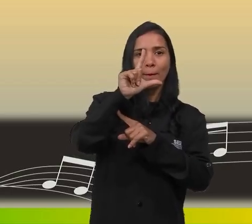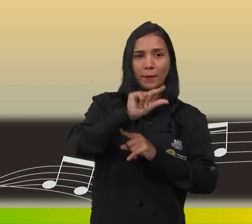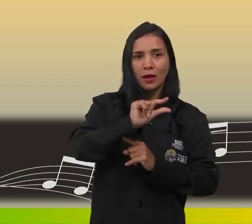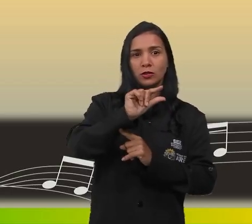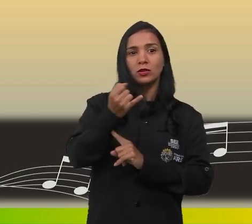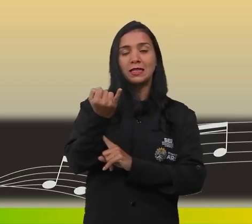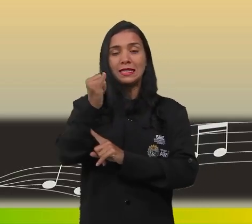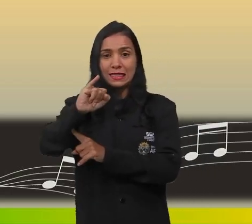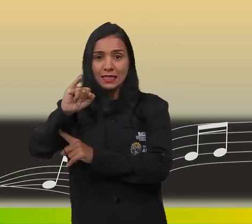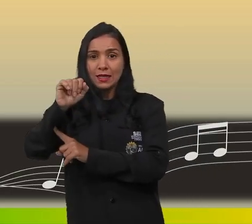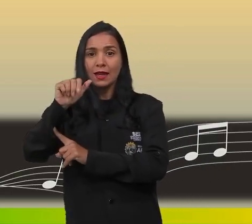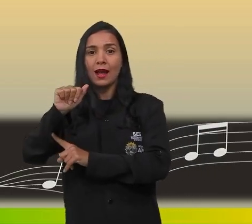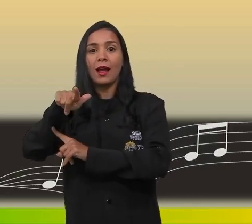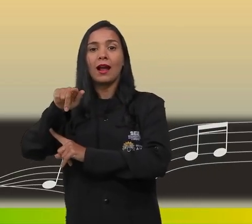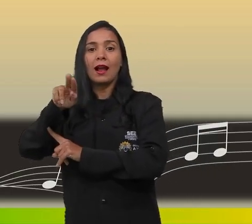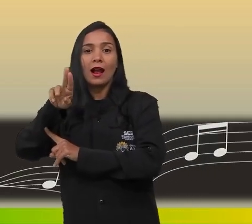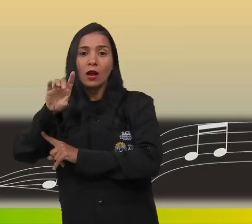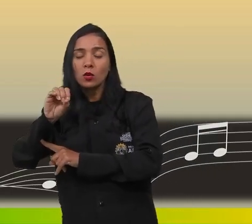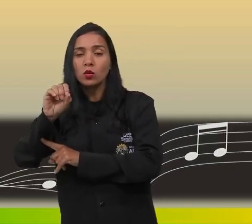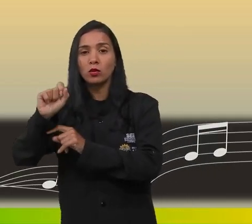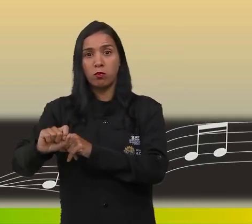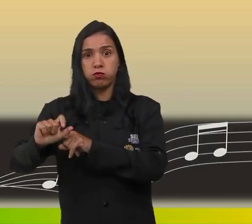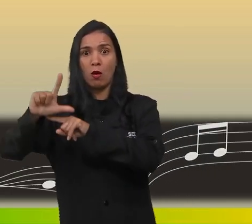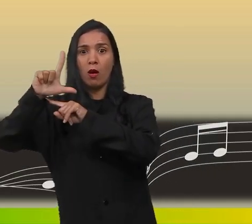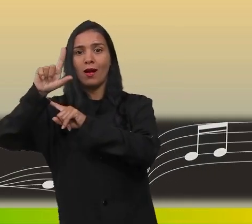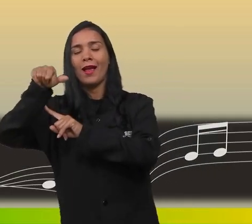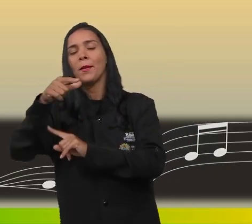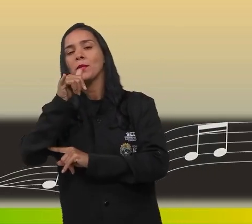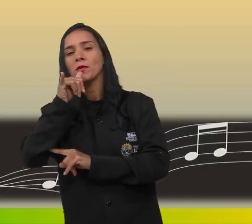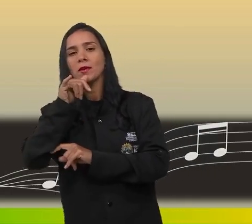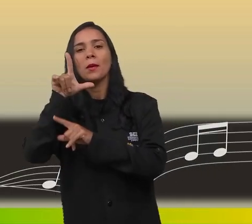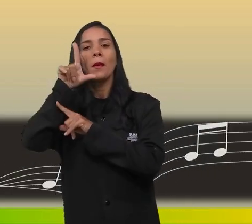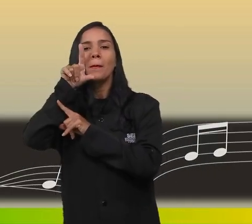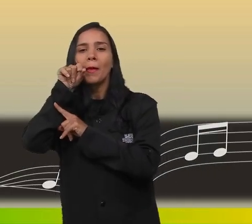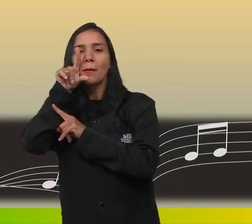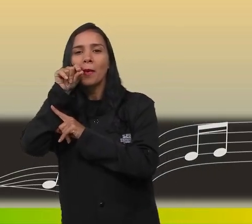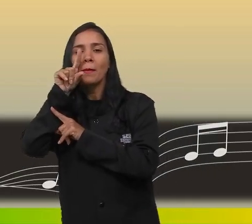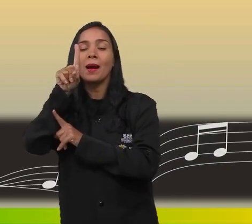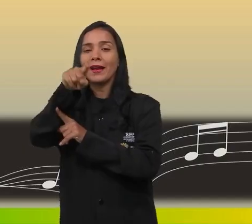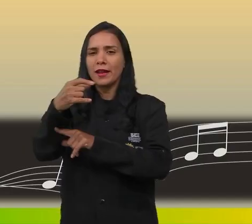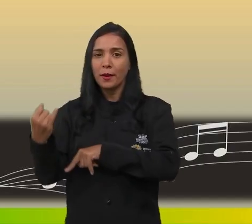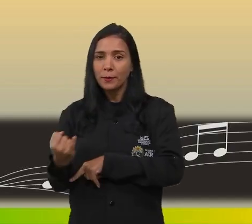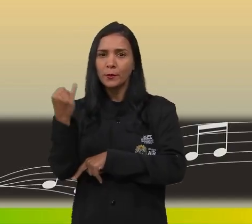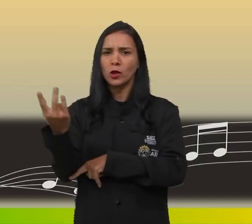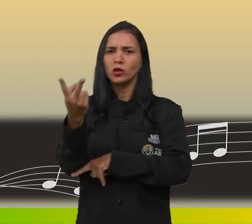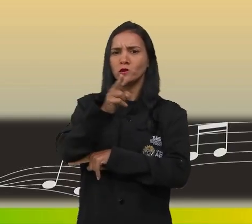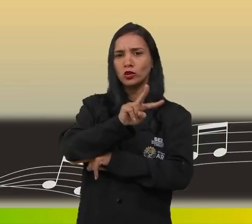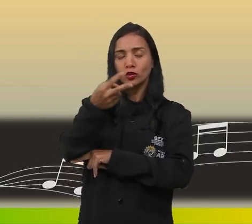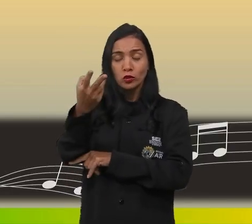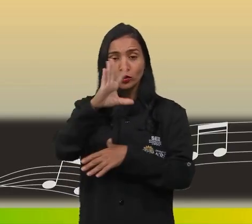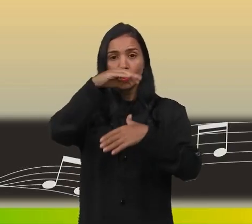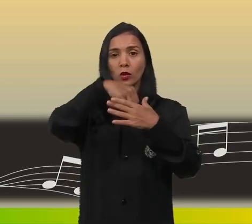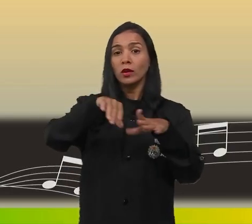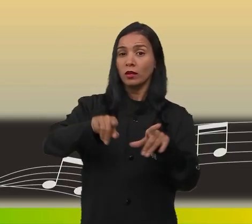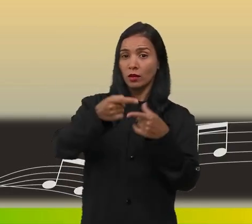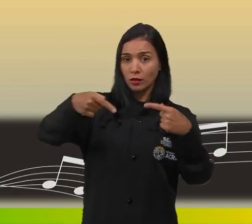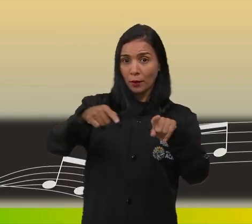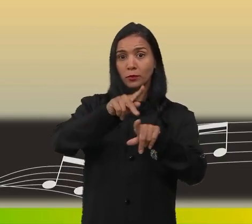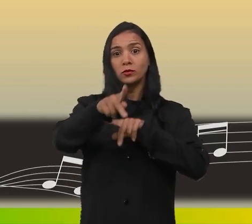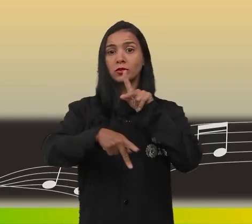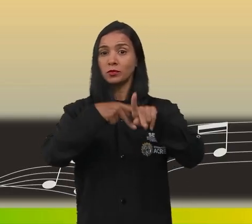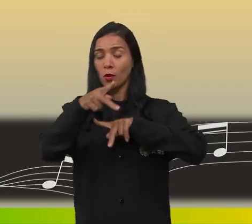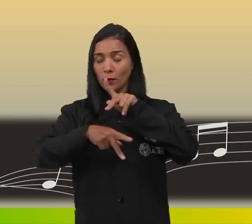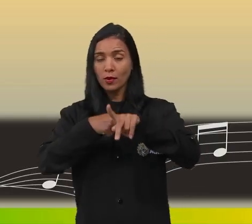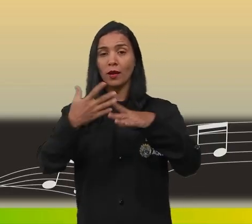alta frequência, sendo cruciais para a melodia e a harmonia da música erudita e popular. Então, o que